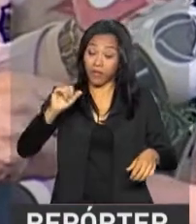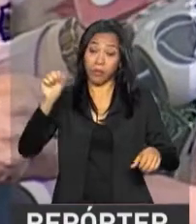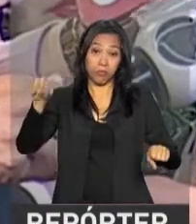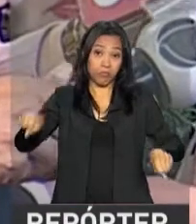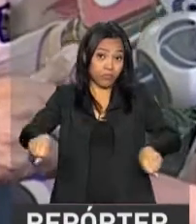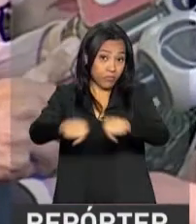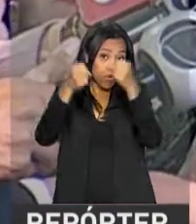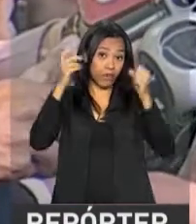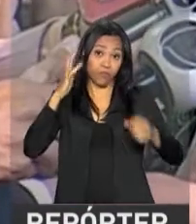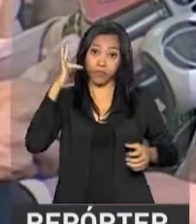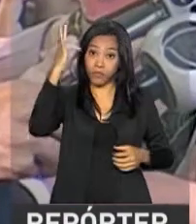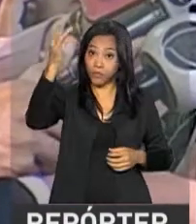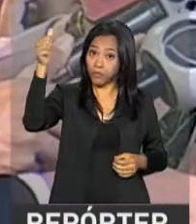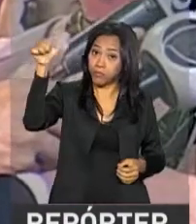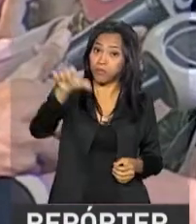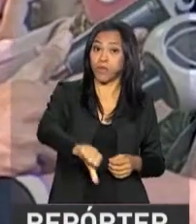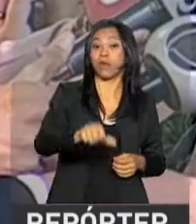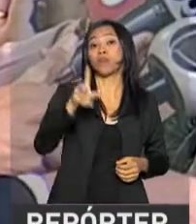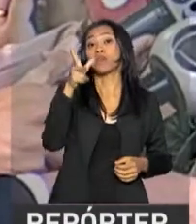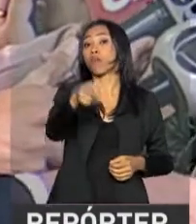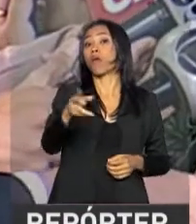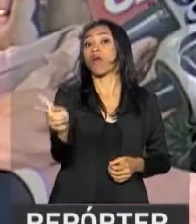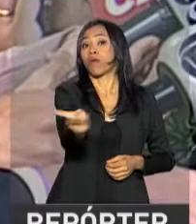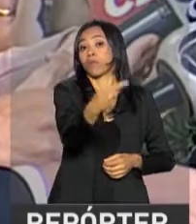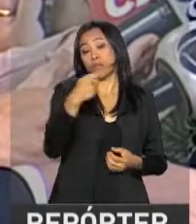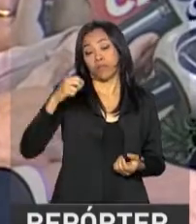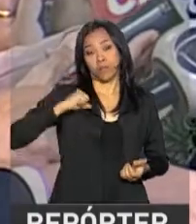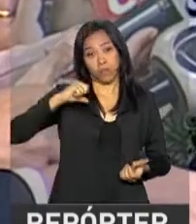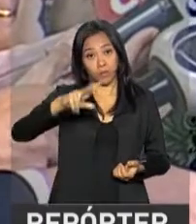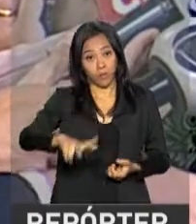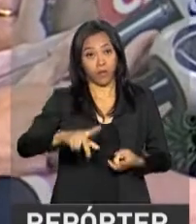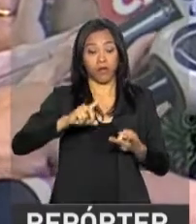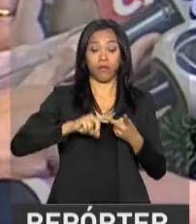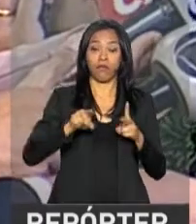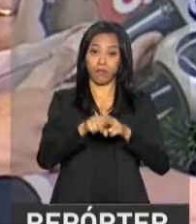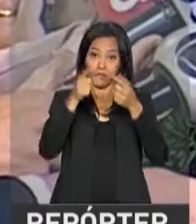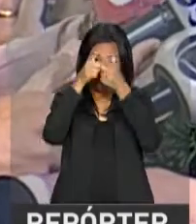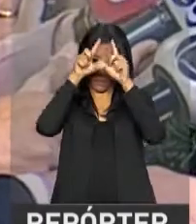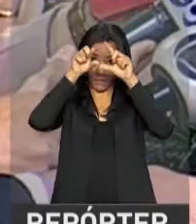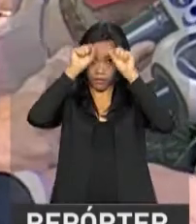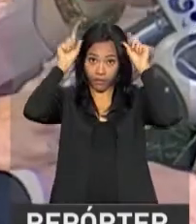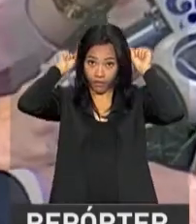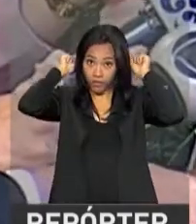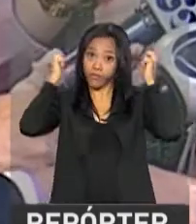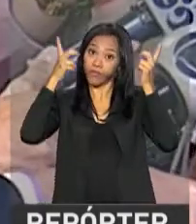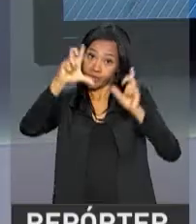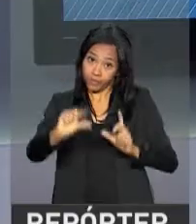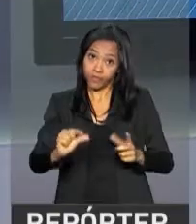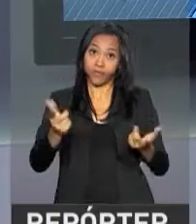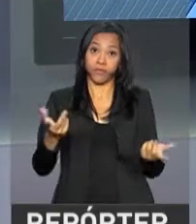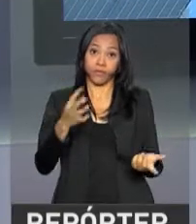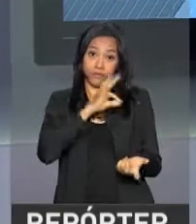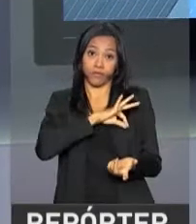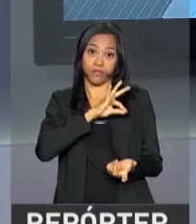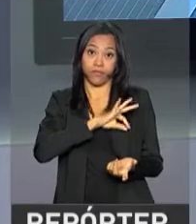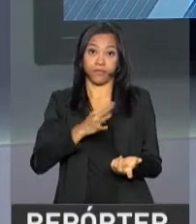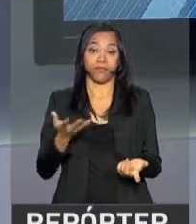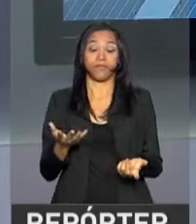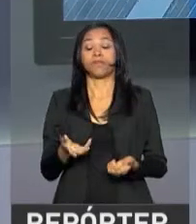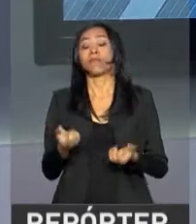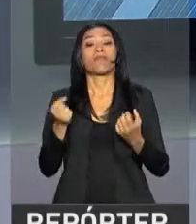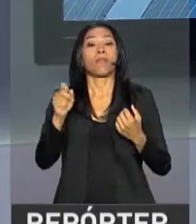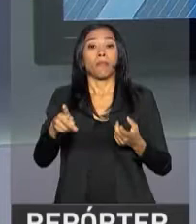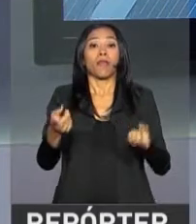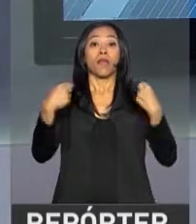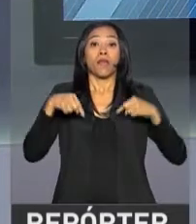impedir que haja situações como ocorreram por exemplo em portugal e grécia em que o valor do benefício foi reduzido o ministério